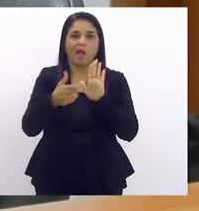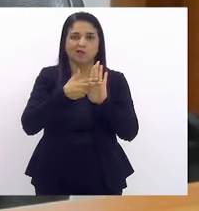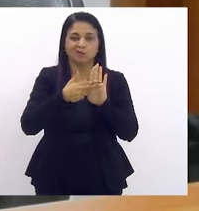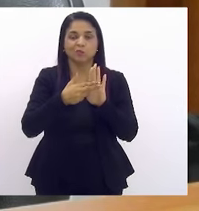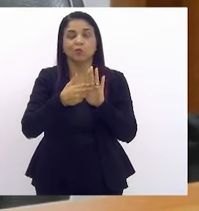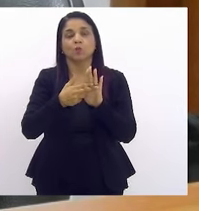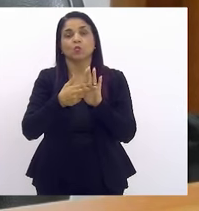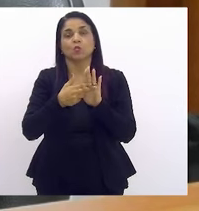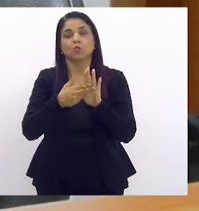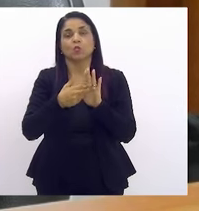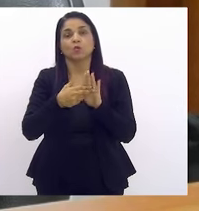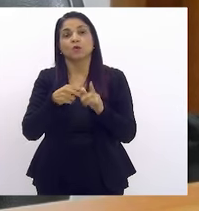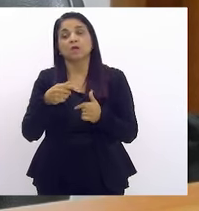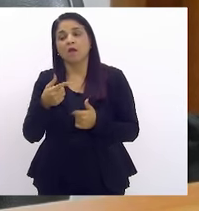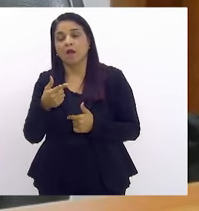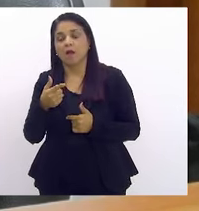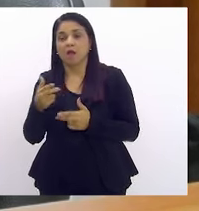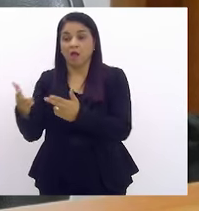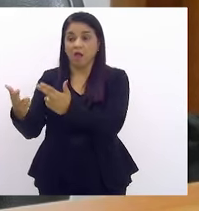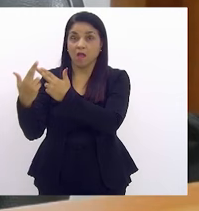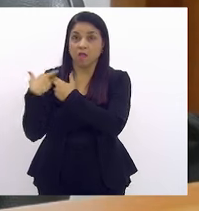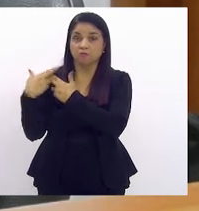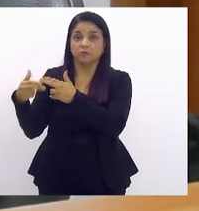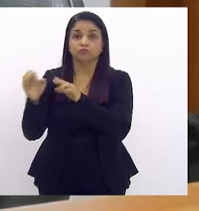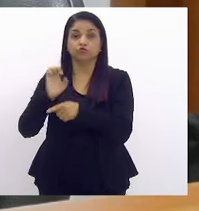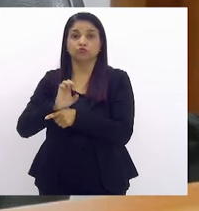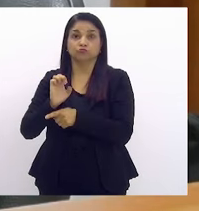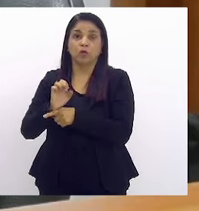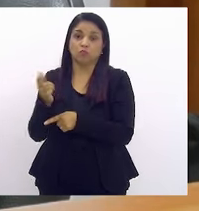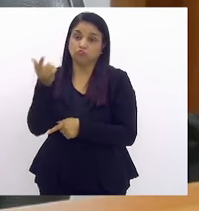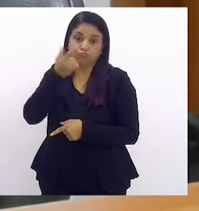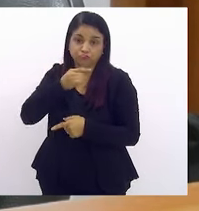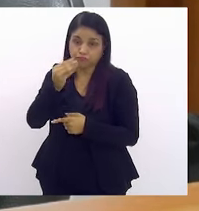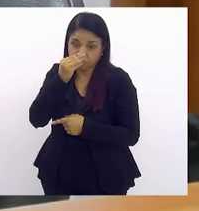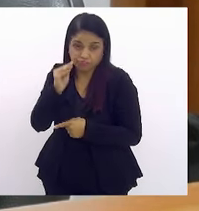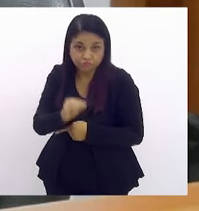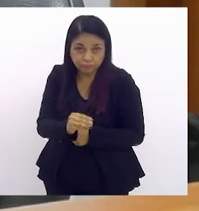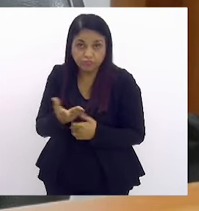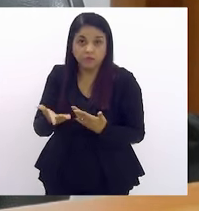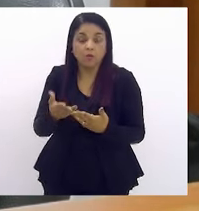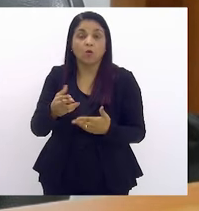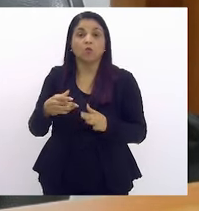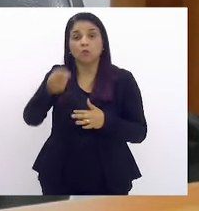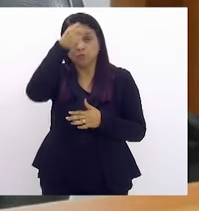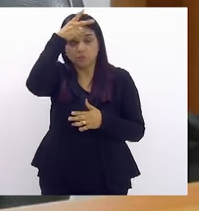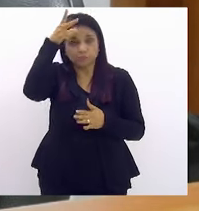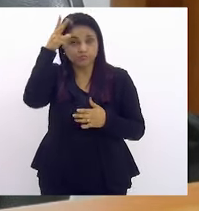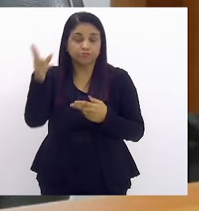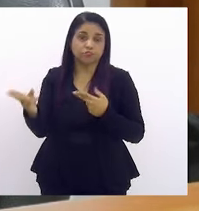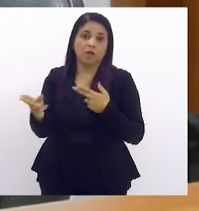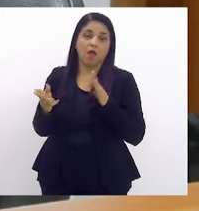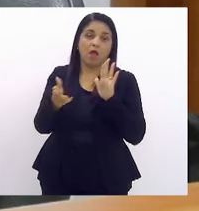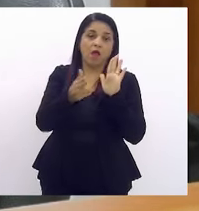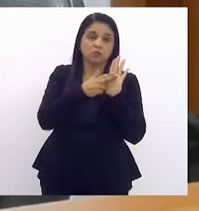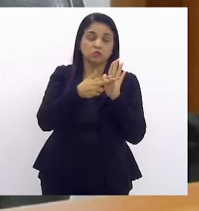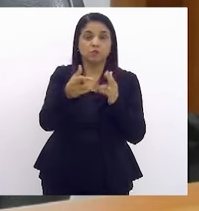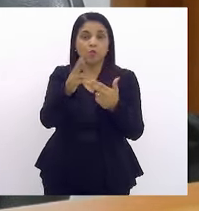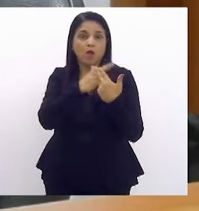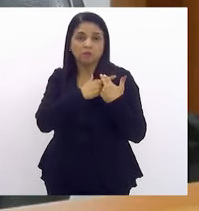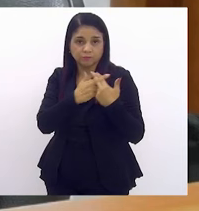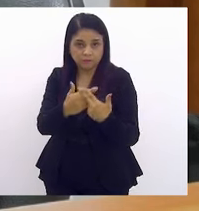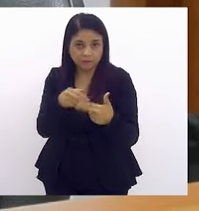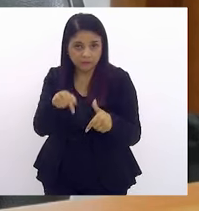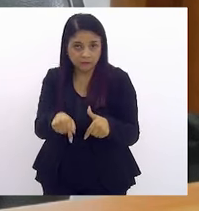Estado, e o Estado não vinha dando conta, e, com isso, a gente tem muito pouco tempo com essa responsabilidade, e